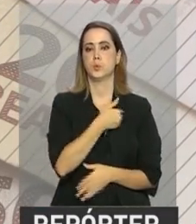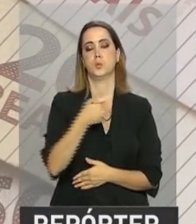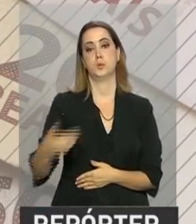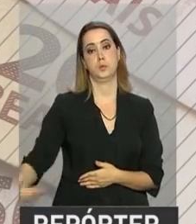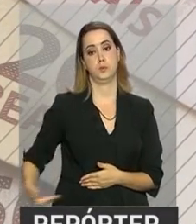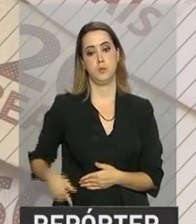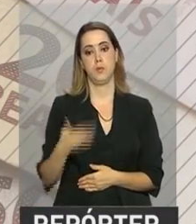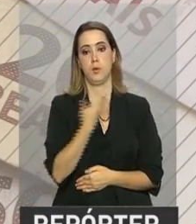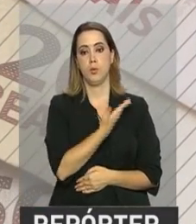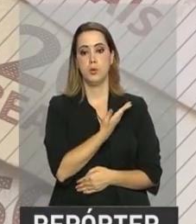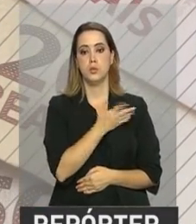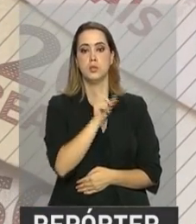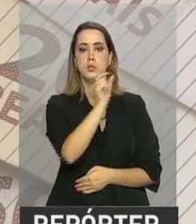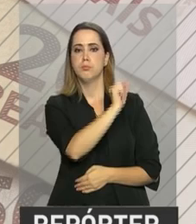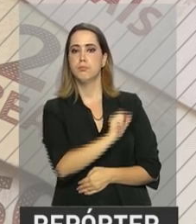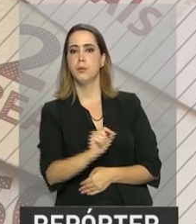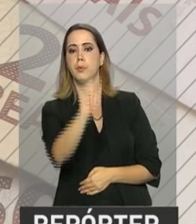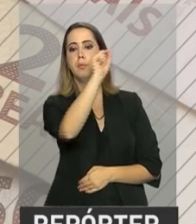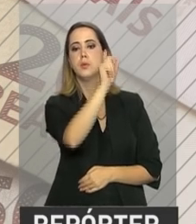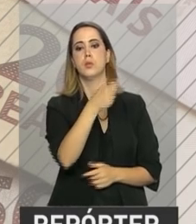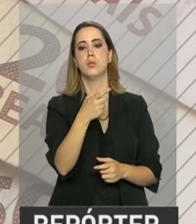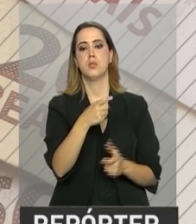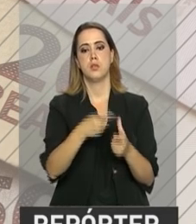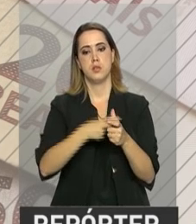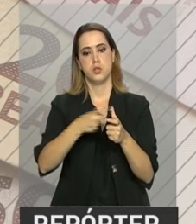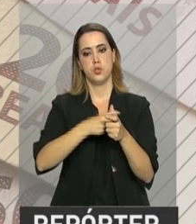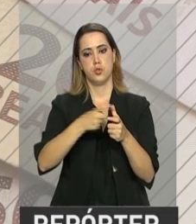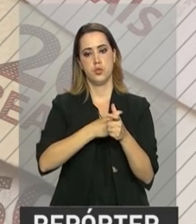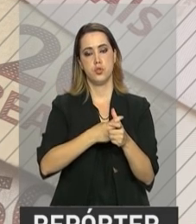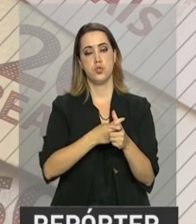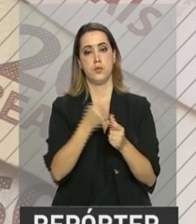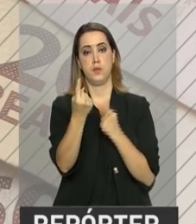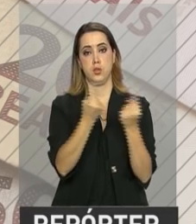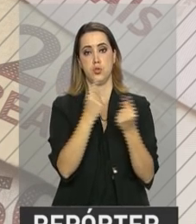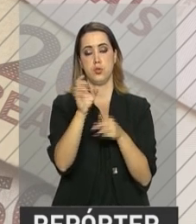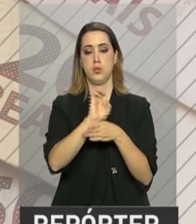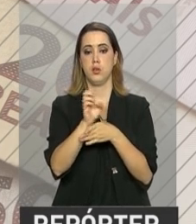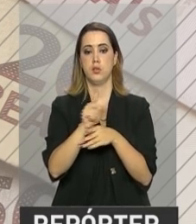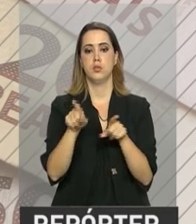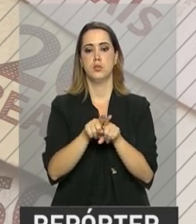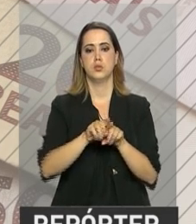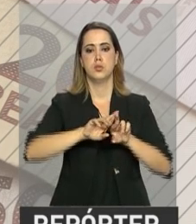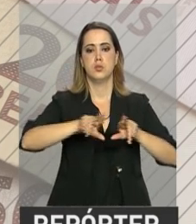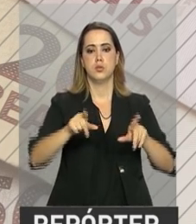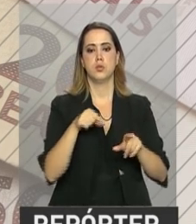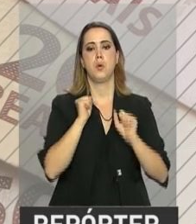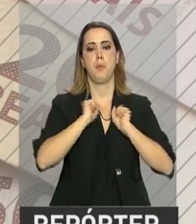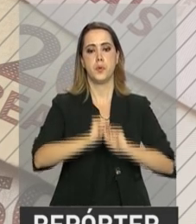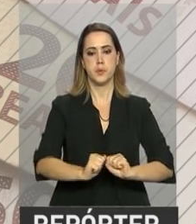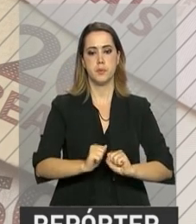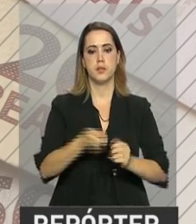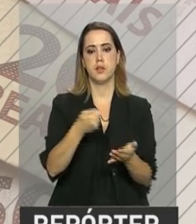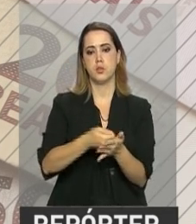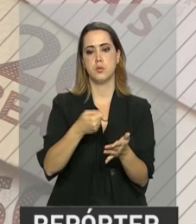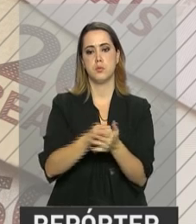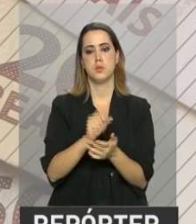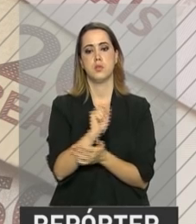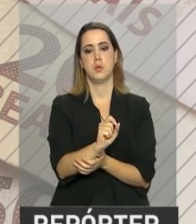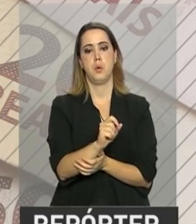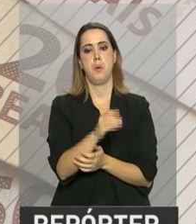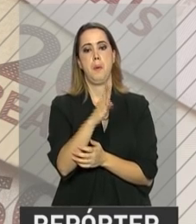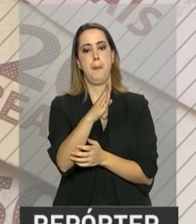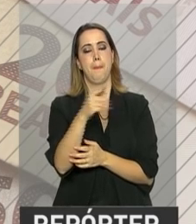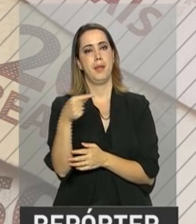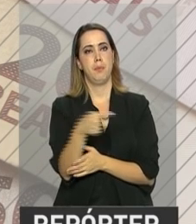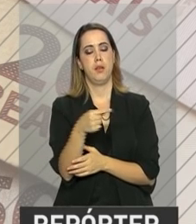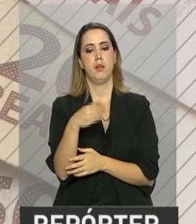Tesouro classificou as dívidas dos estados. As cores e letras correspondem à capacidade de pagamento. B+, B e